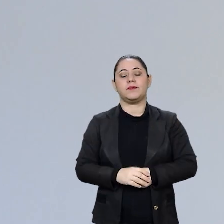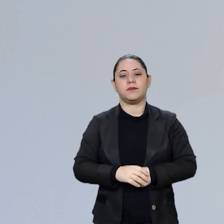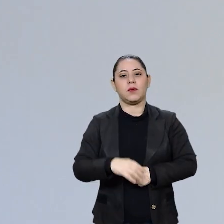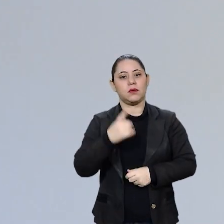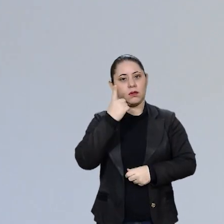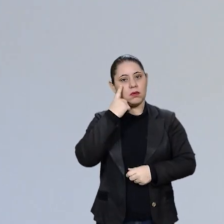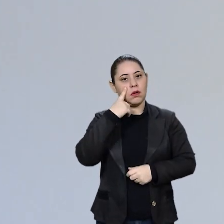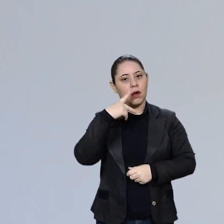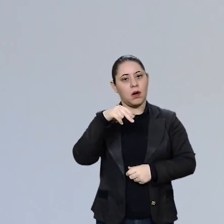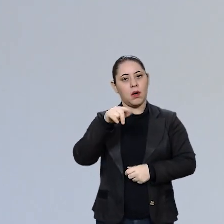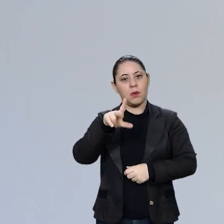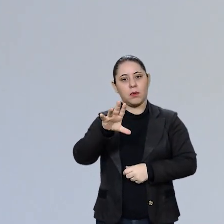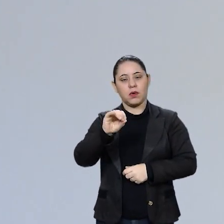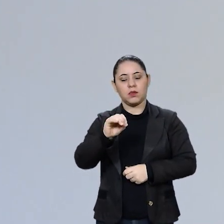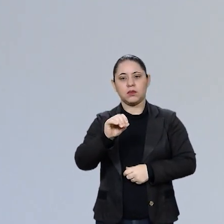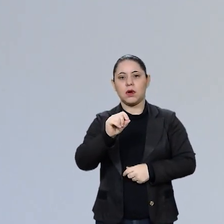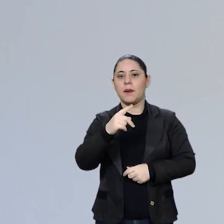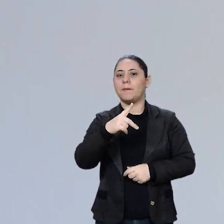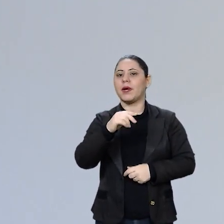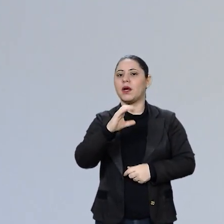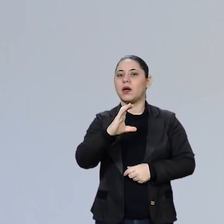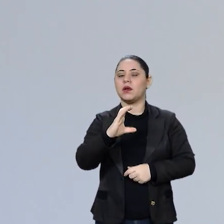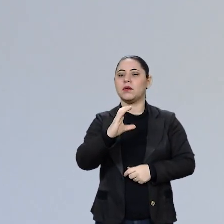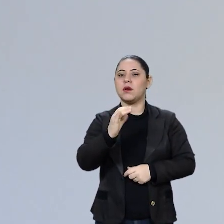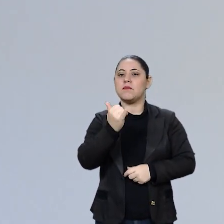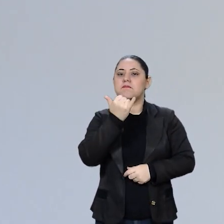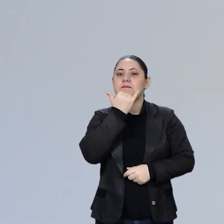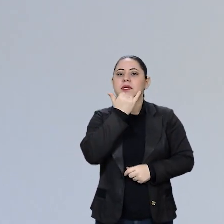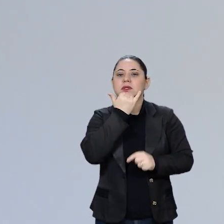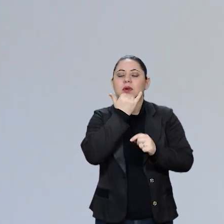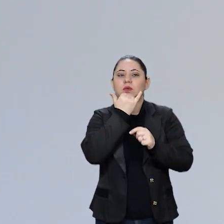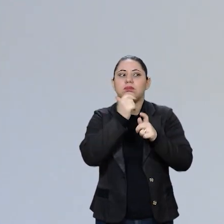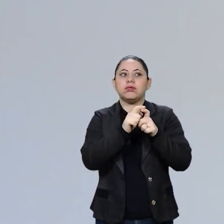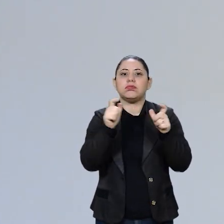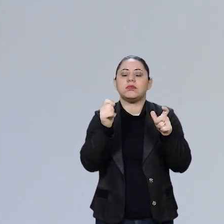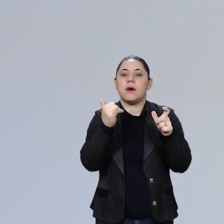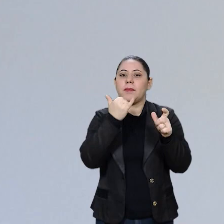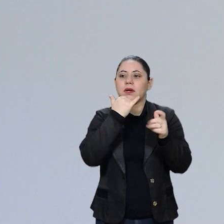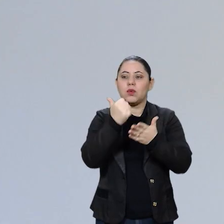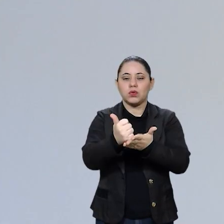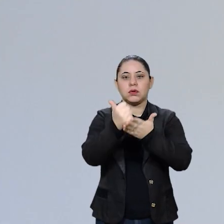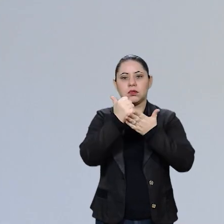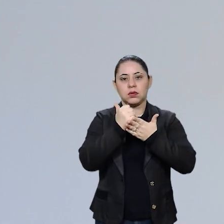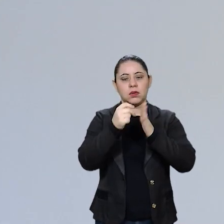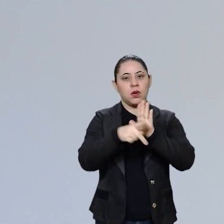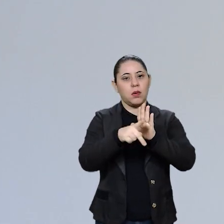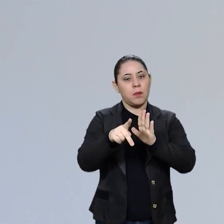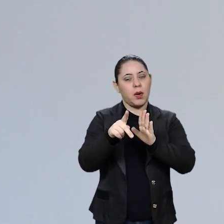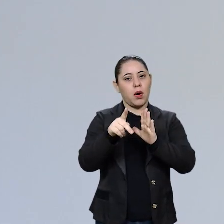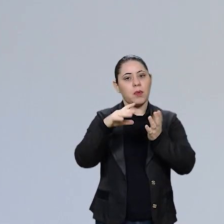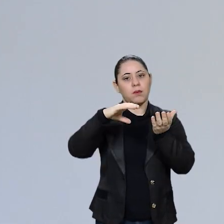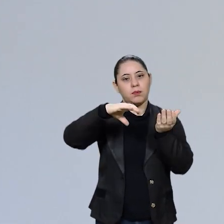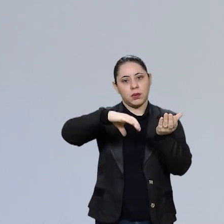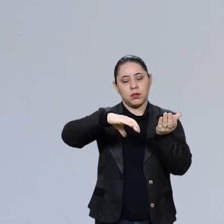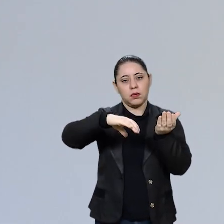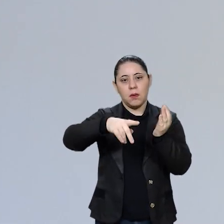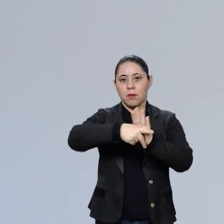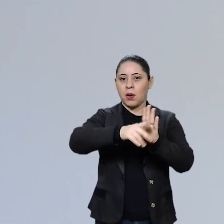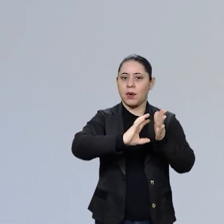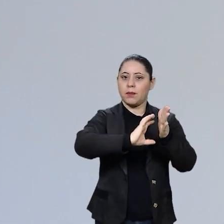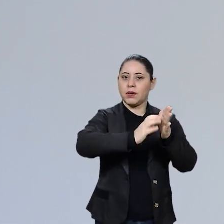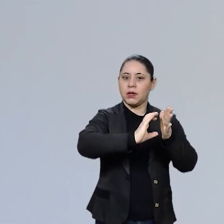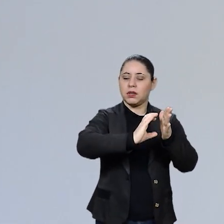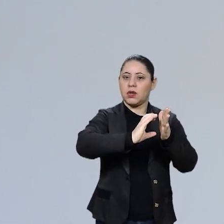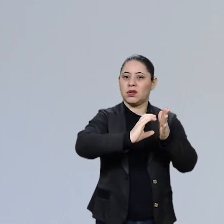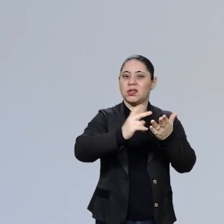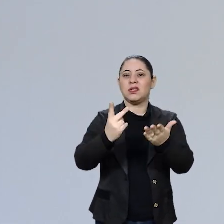ali pelo Congresso Nacional para os partidos que não cumpriram as regras do fundo partidário e do FEFEC, do Fundo Especial de Financiamento de Campanha, no que tange